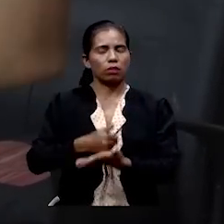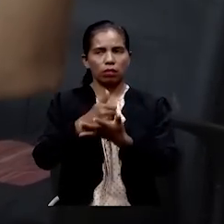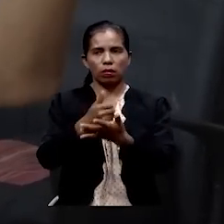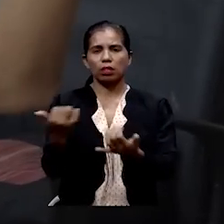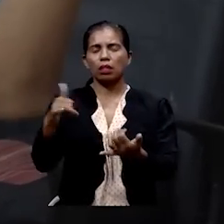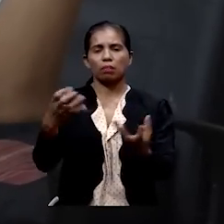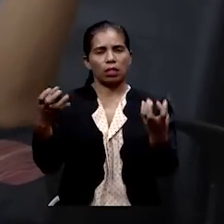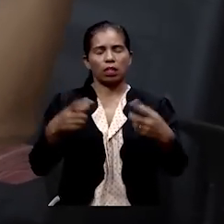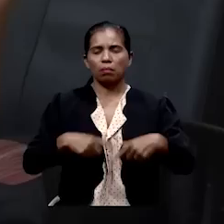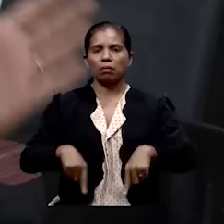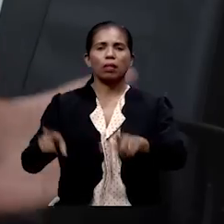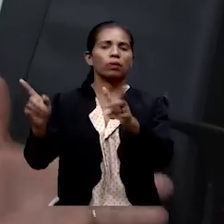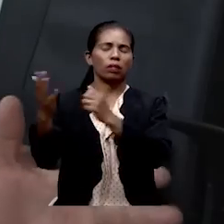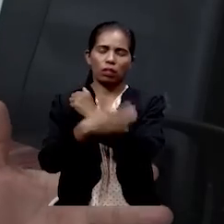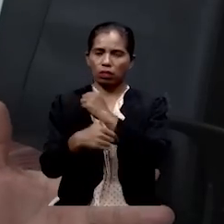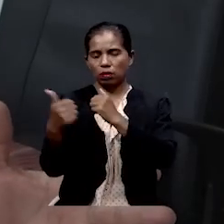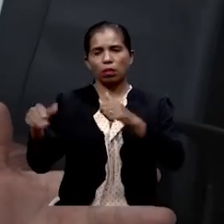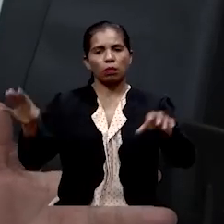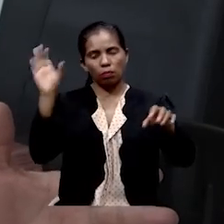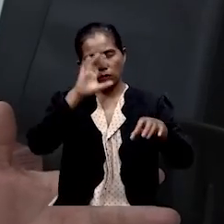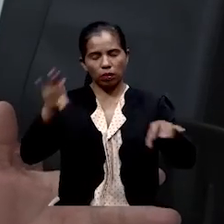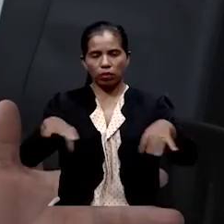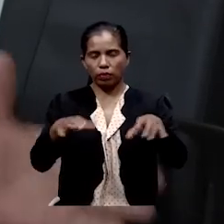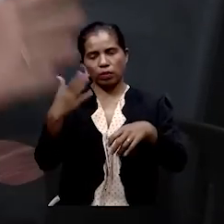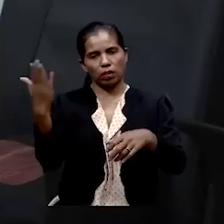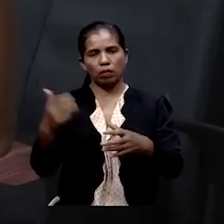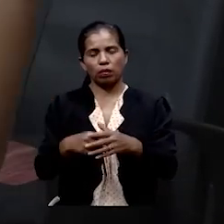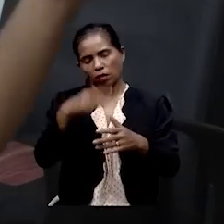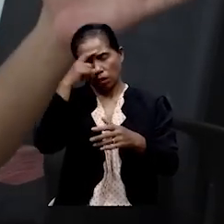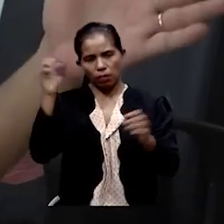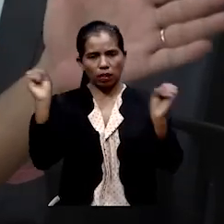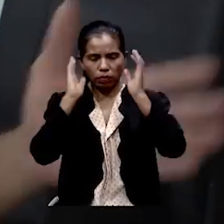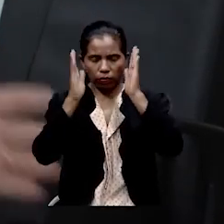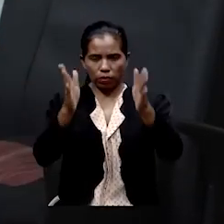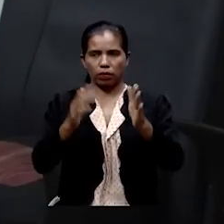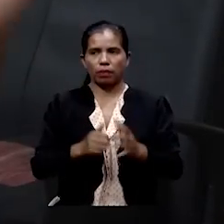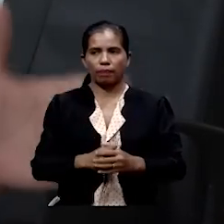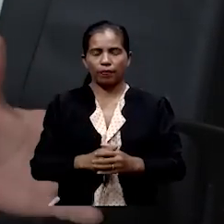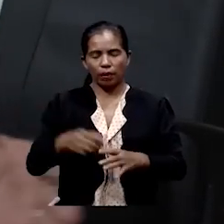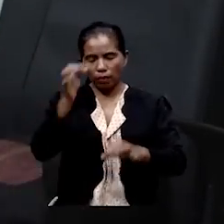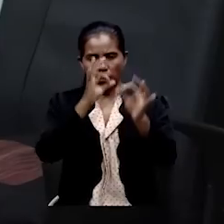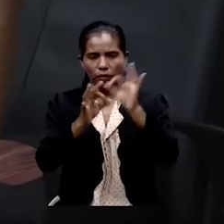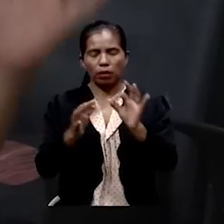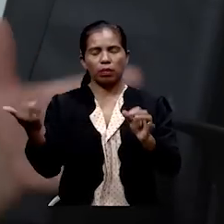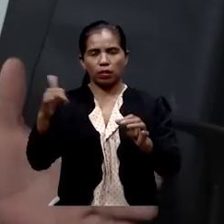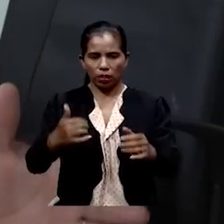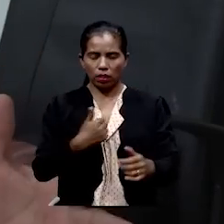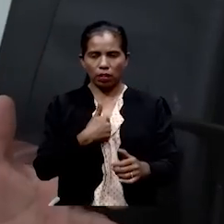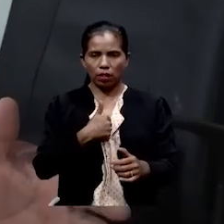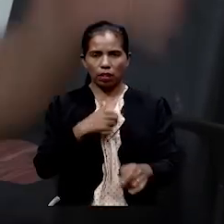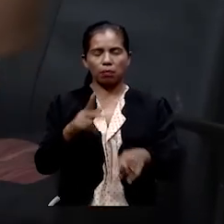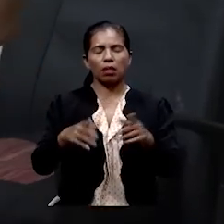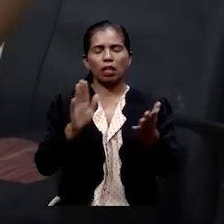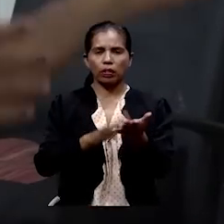halai ut baliur, babuka serviço baliur. Neta ma laia certeza. Certeza. Itala laia certeza pa sir dito. Ema balu iskola